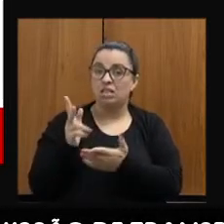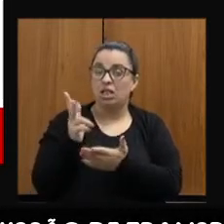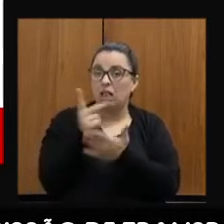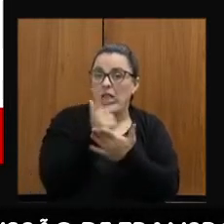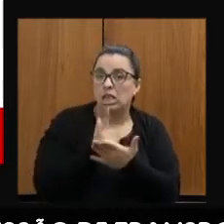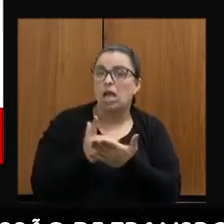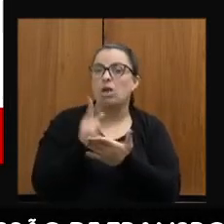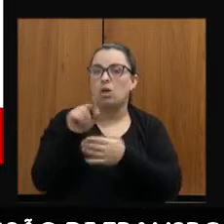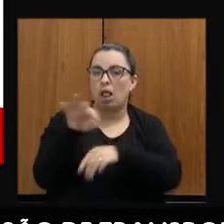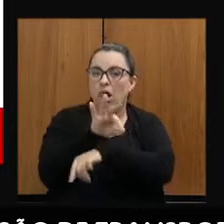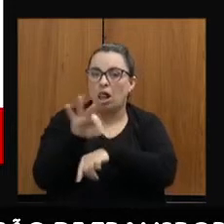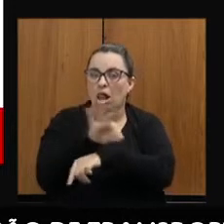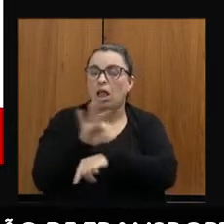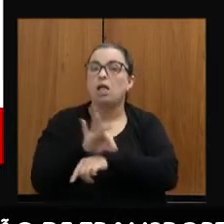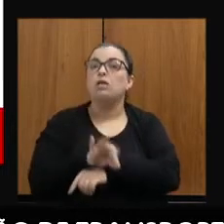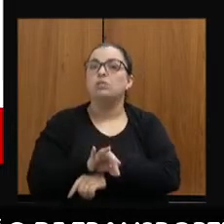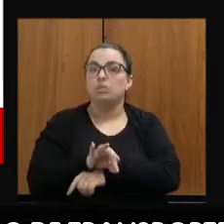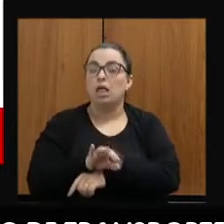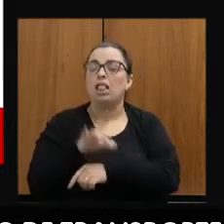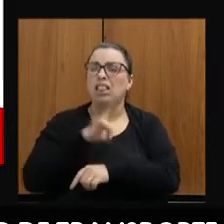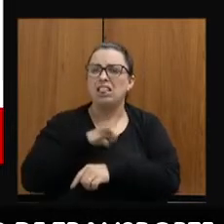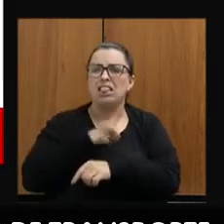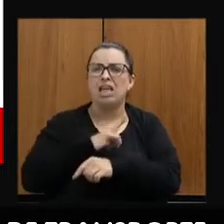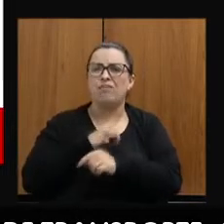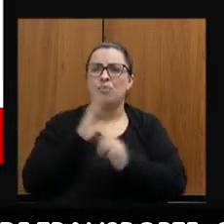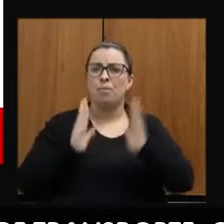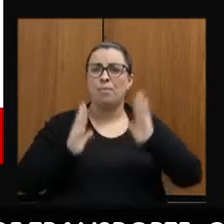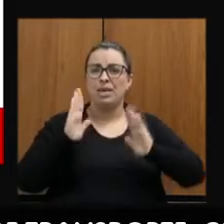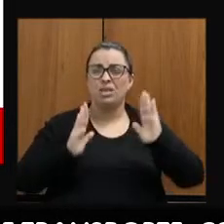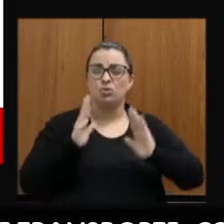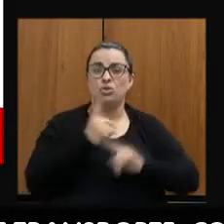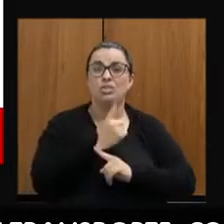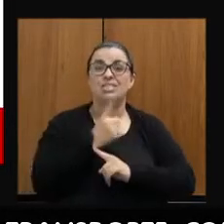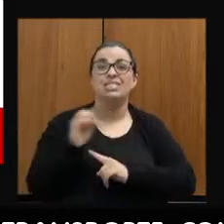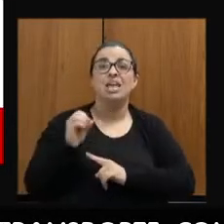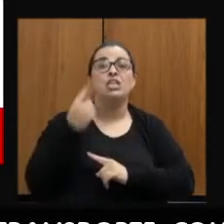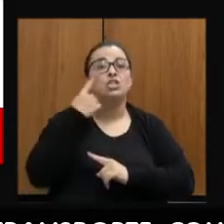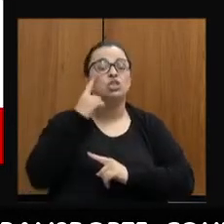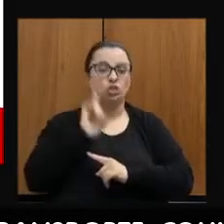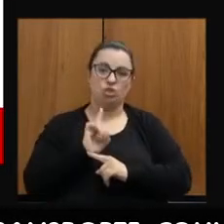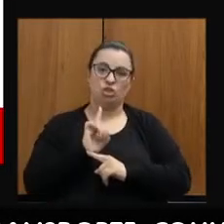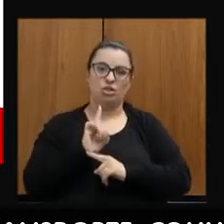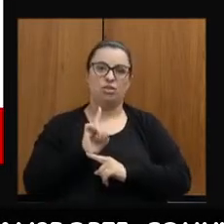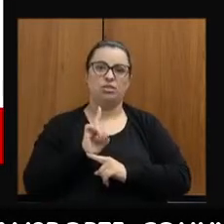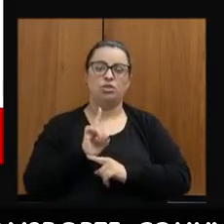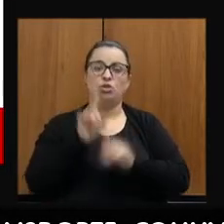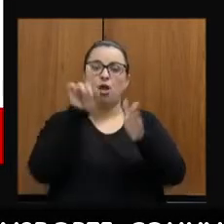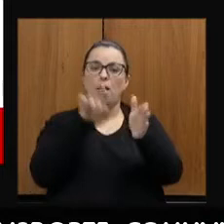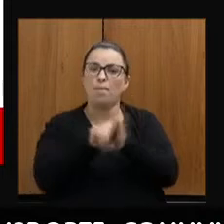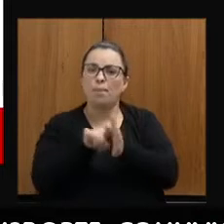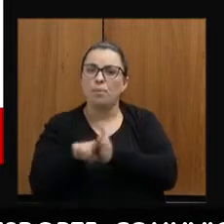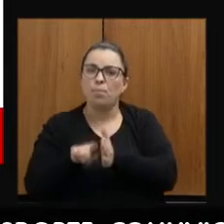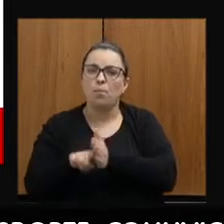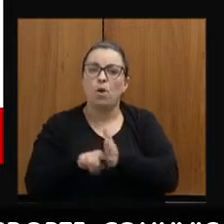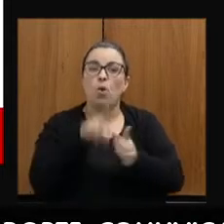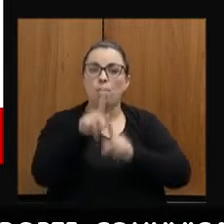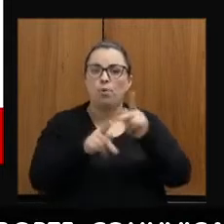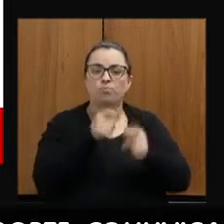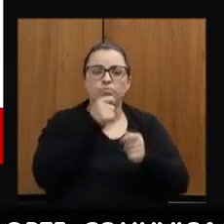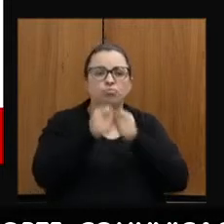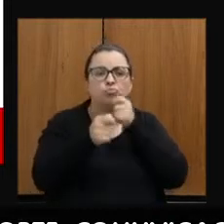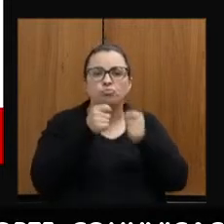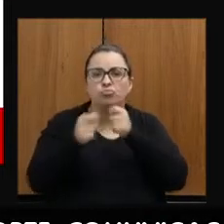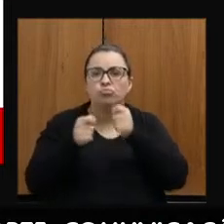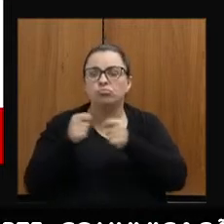a pedido de órgãos ambientais foram cem dias de consultas públicas primeira consulta mais 60 dias da segunda